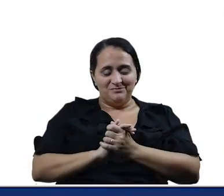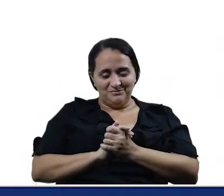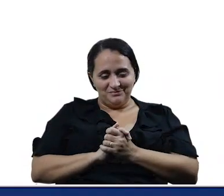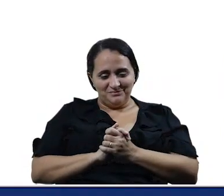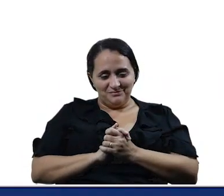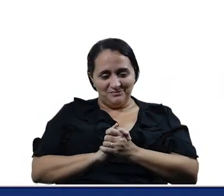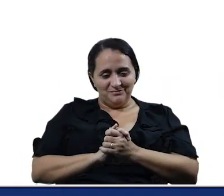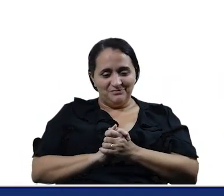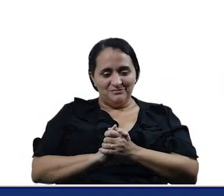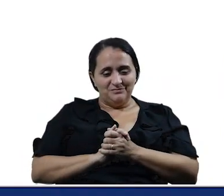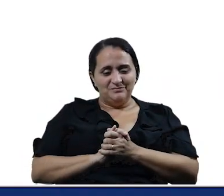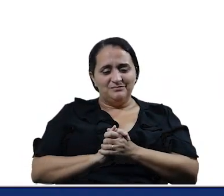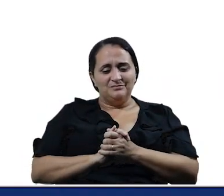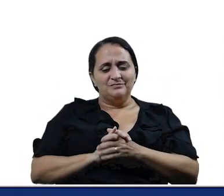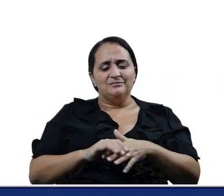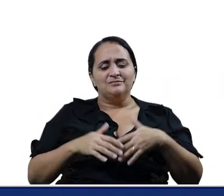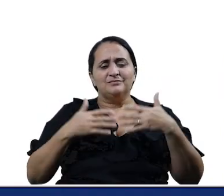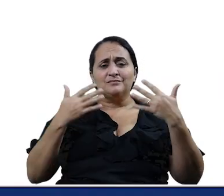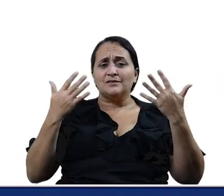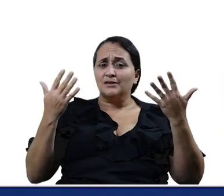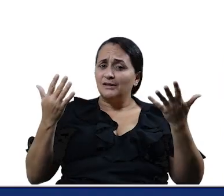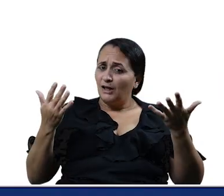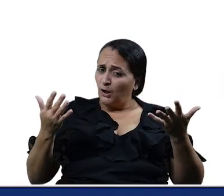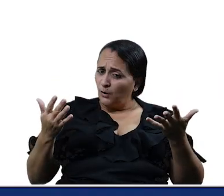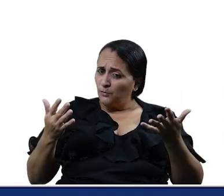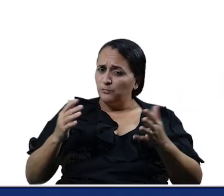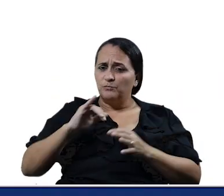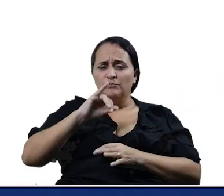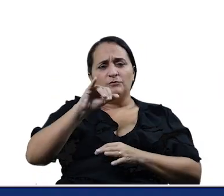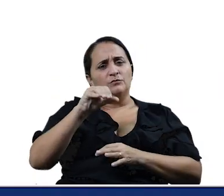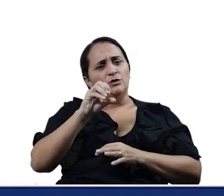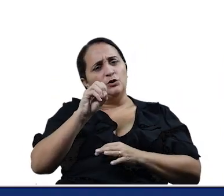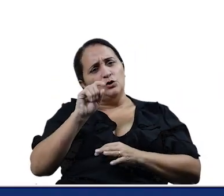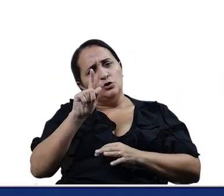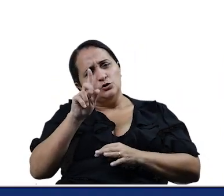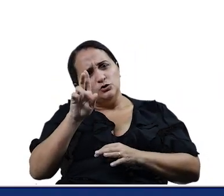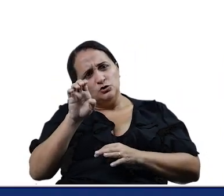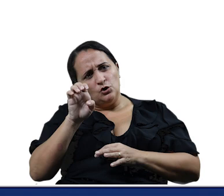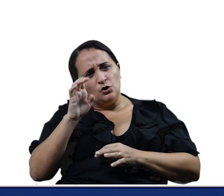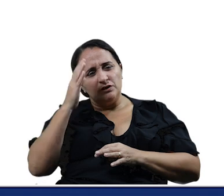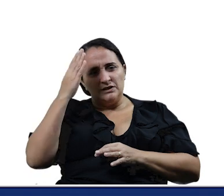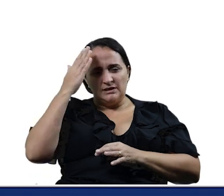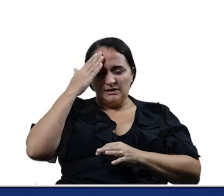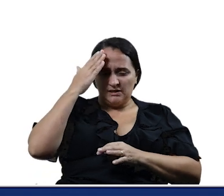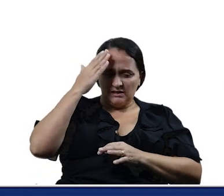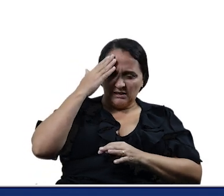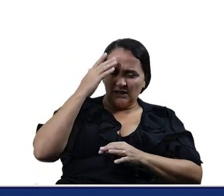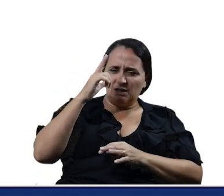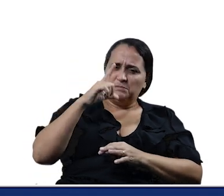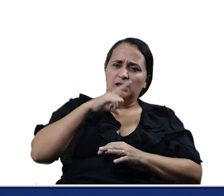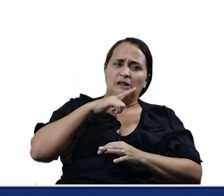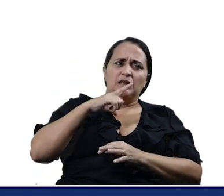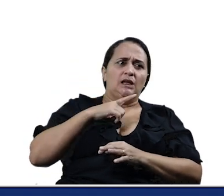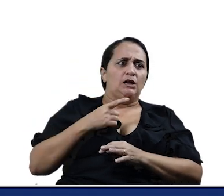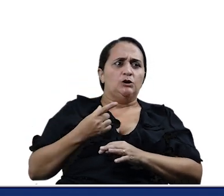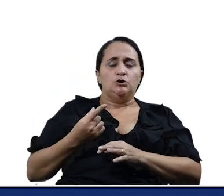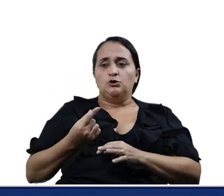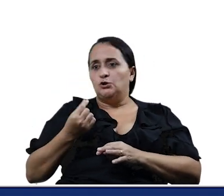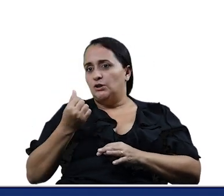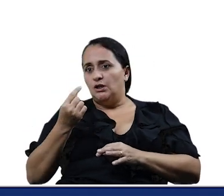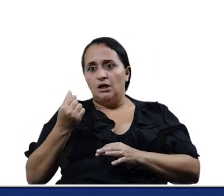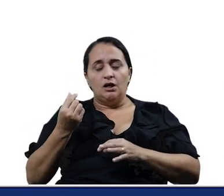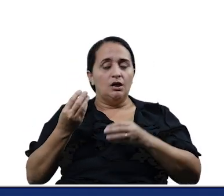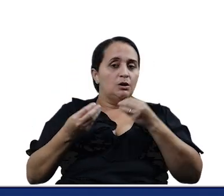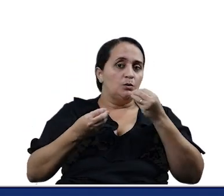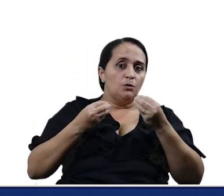Bem, já que Jorge sabe que ele está endinheirado, ele vai querer gastar o dinheiro dele, que ele não é bobo,